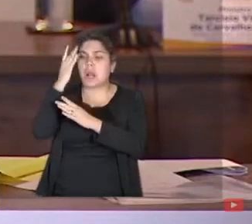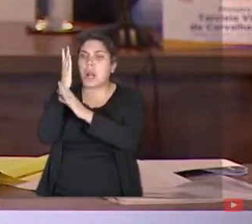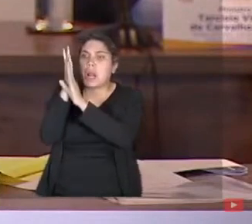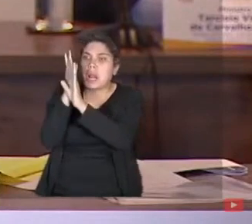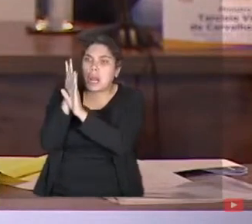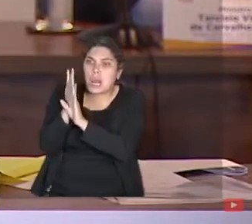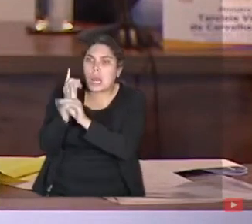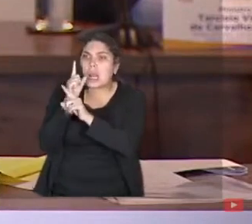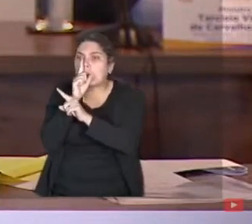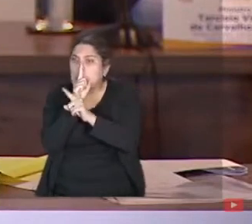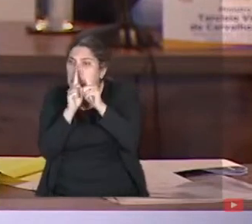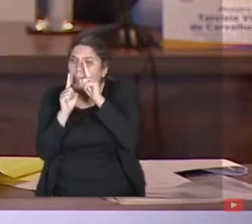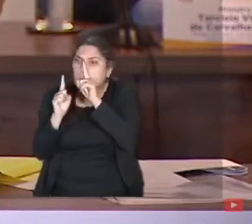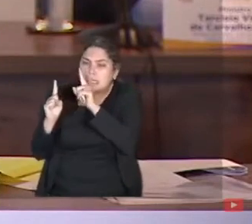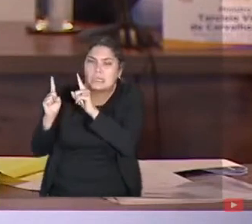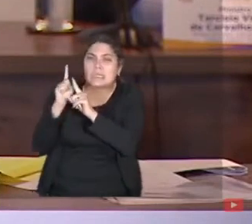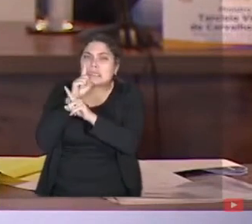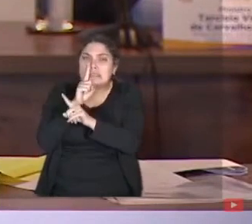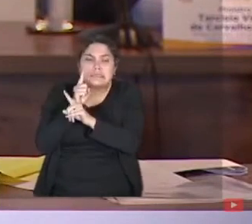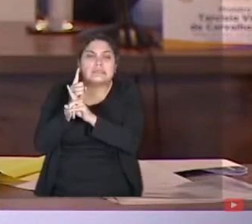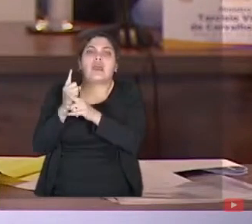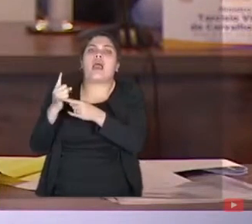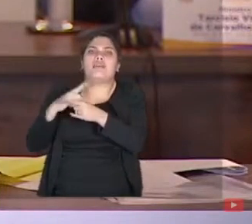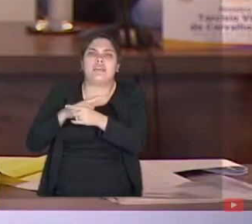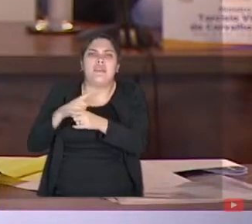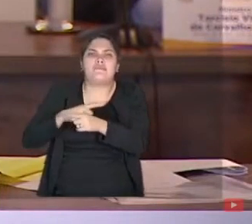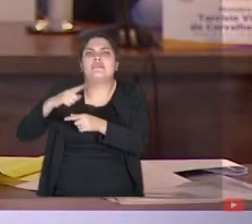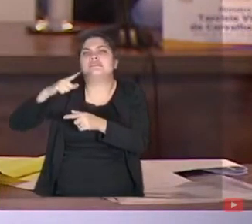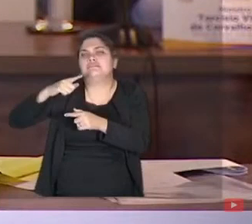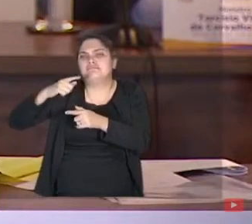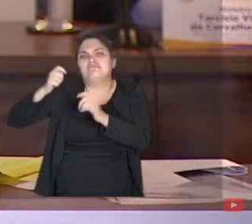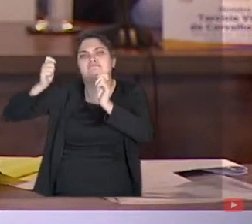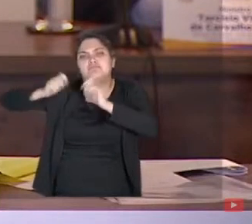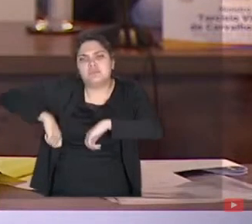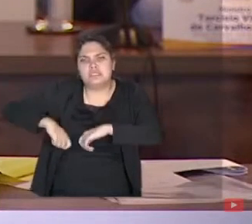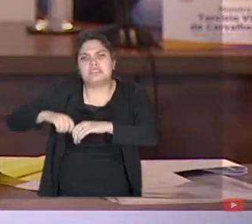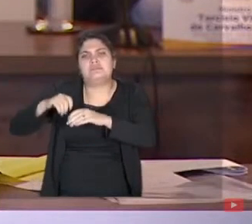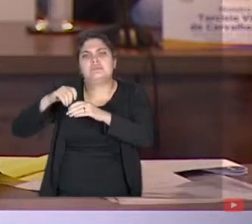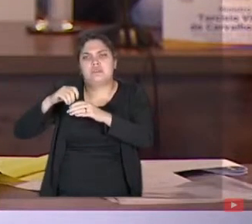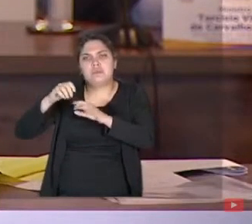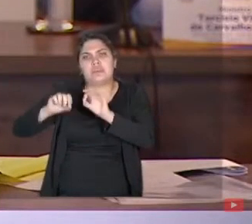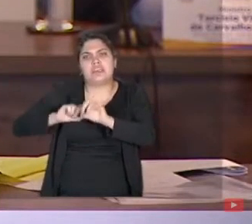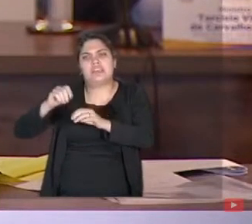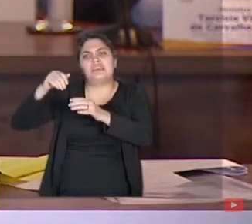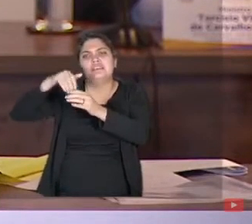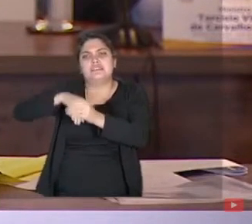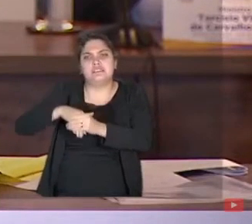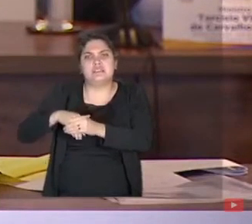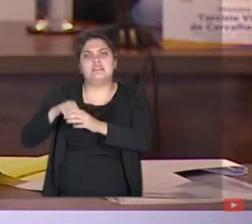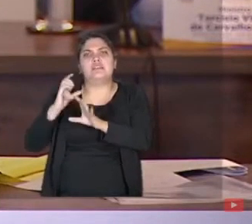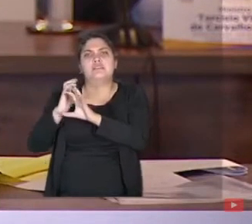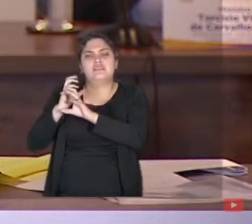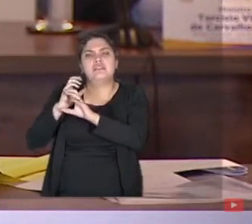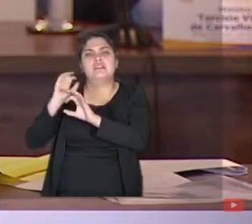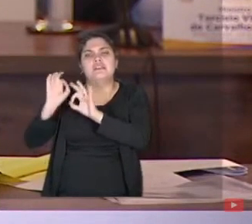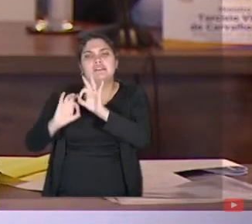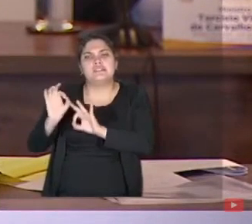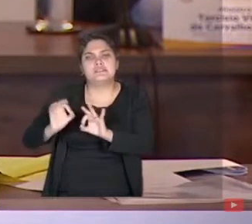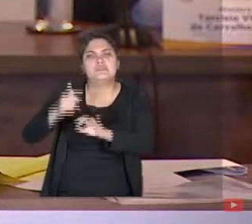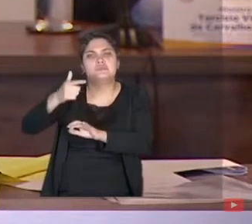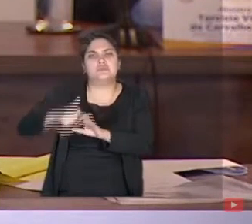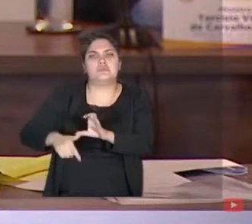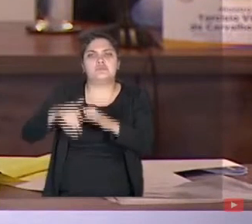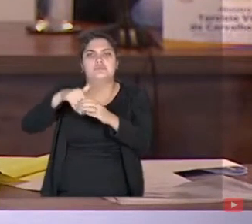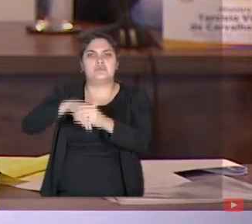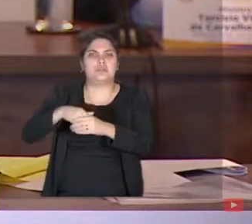uma inconsistência e você ia ter novamente o Poder Judiciário tendo que arbitrar os pleitos políticos